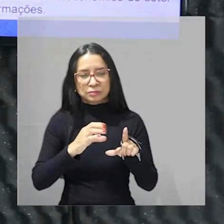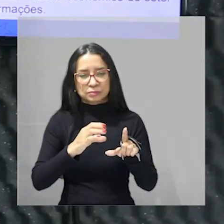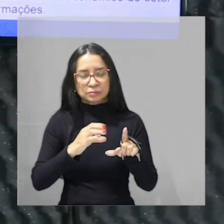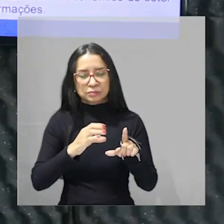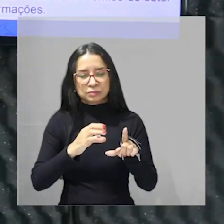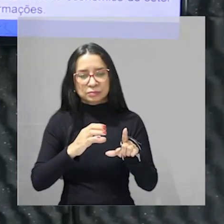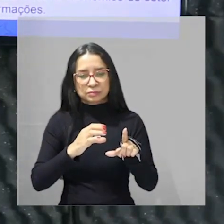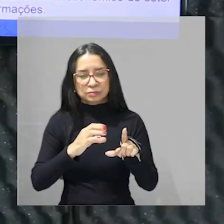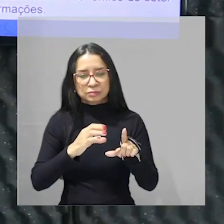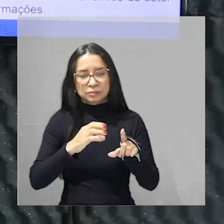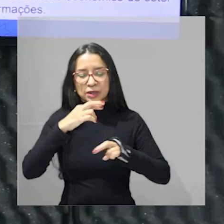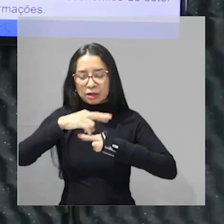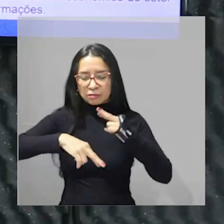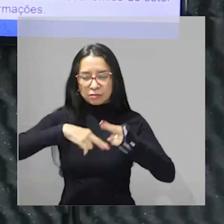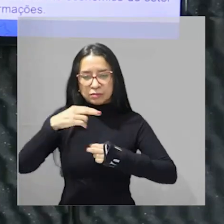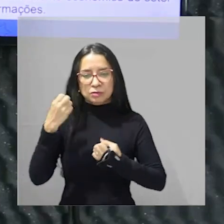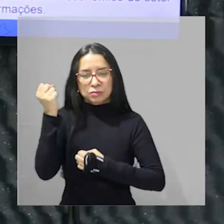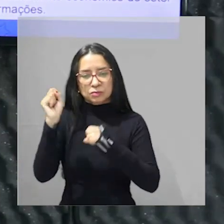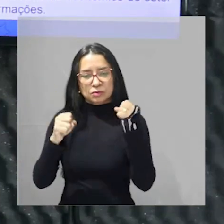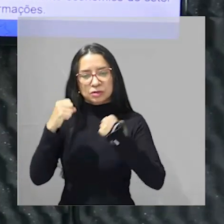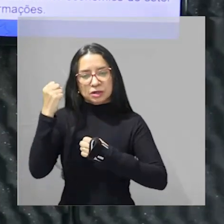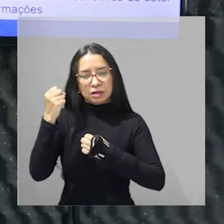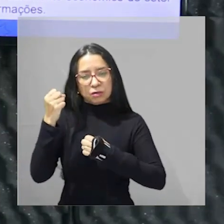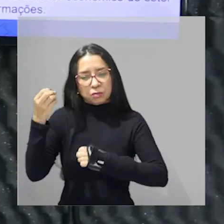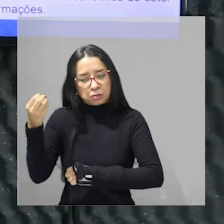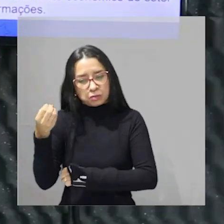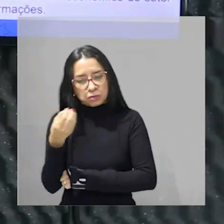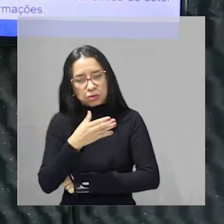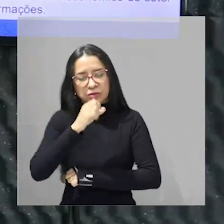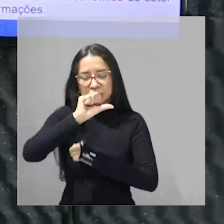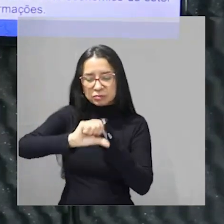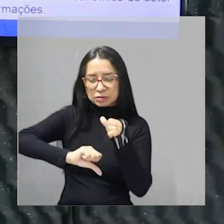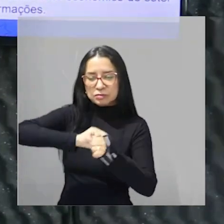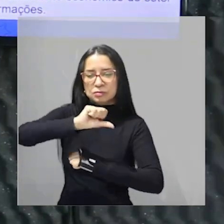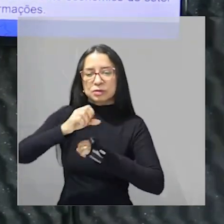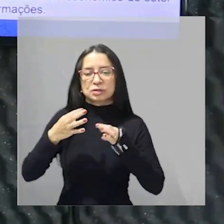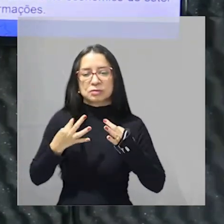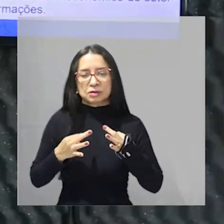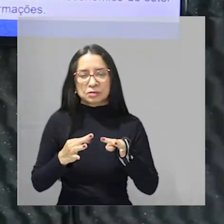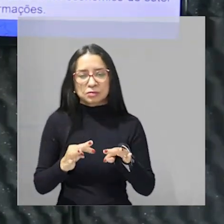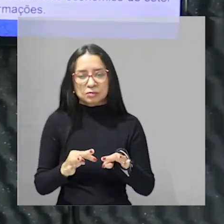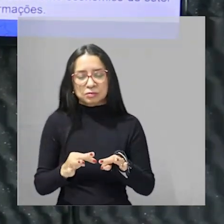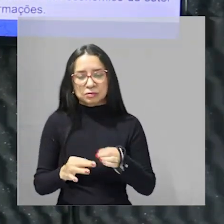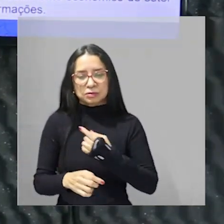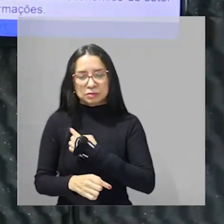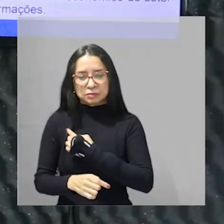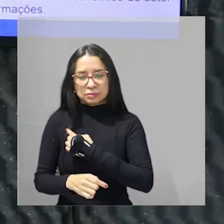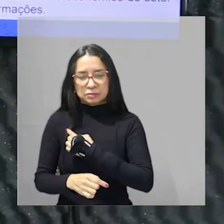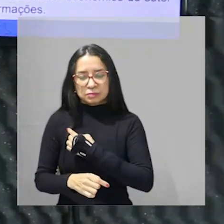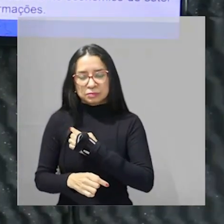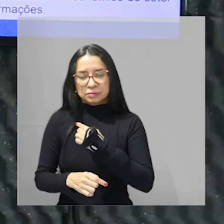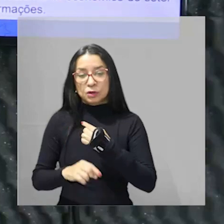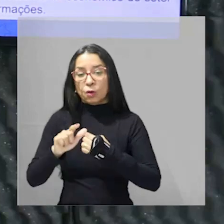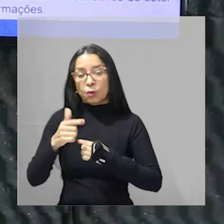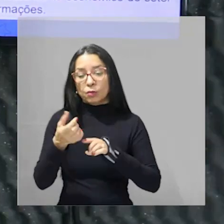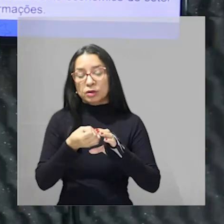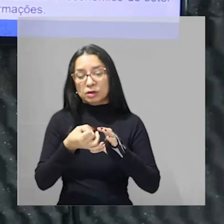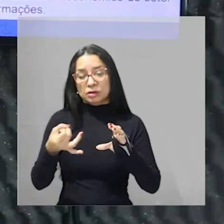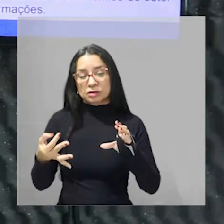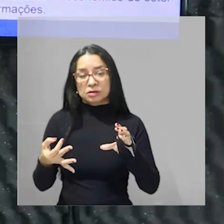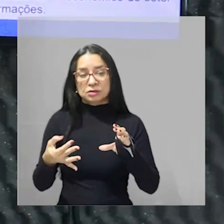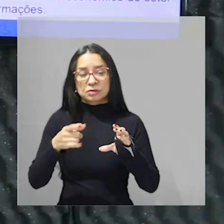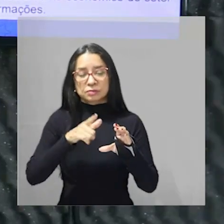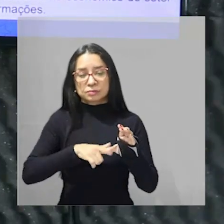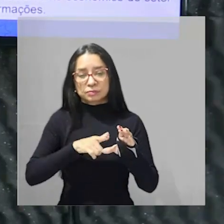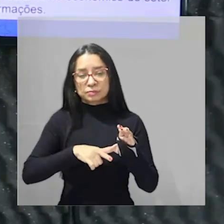Revolução Industrial, ou seja, a inovação tecnológica, sim ou não? Sim, vamos lá. É uma característica da globalização, a